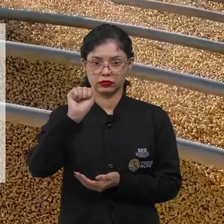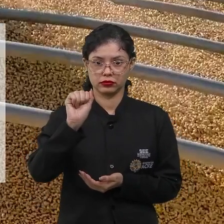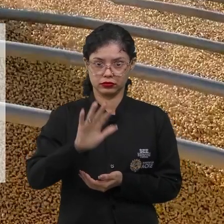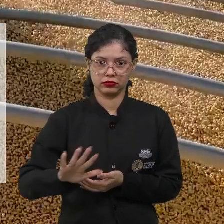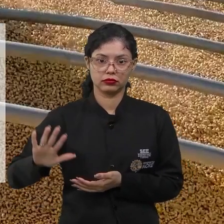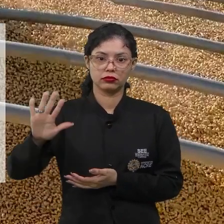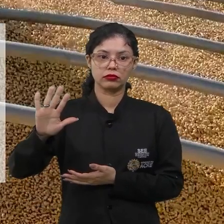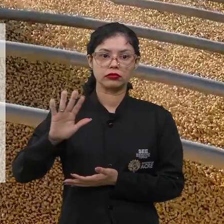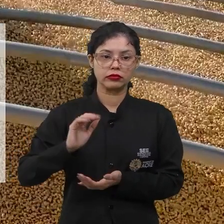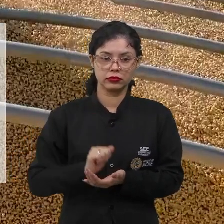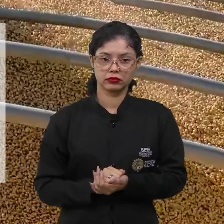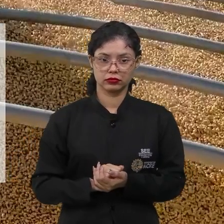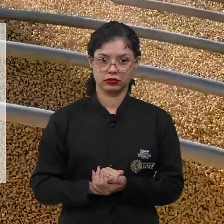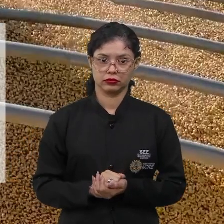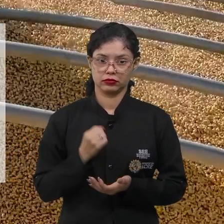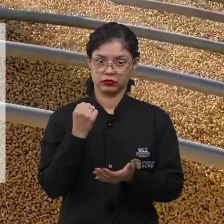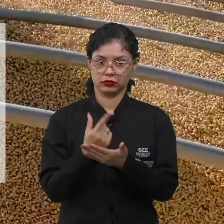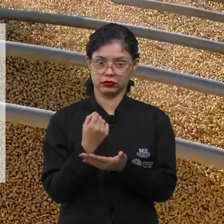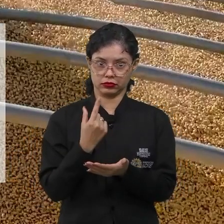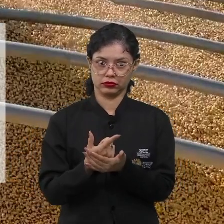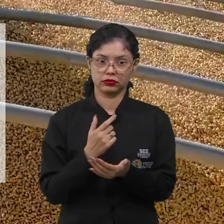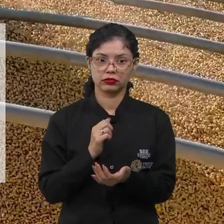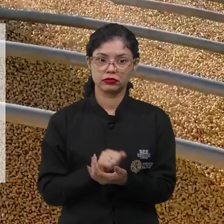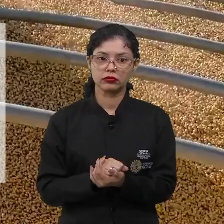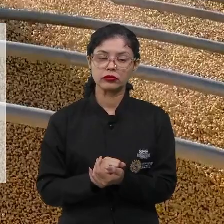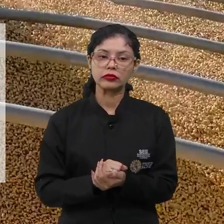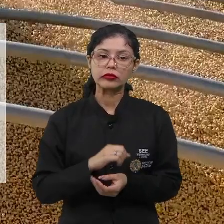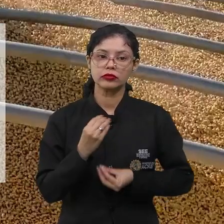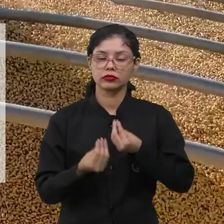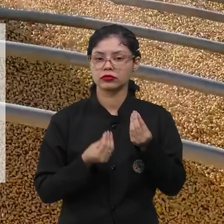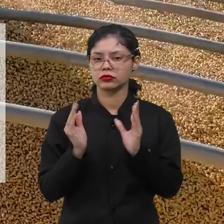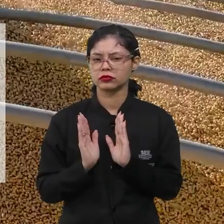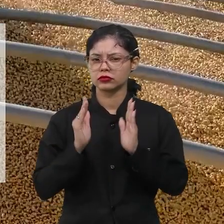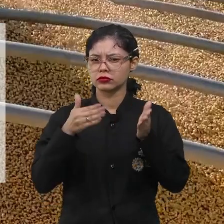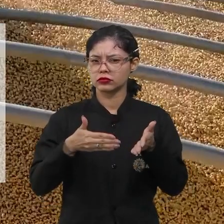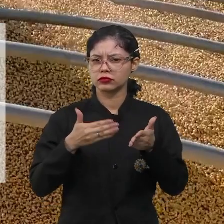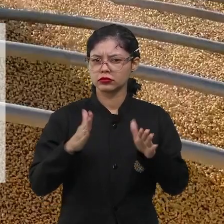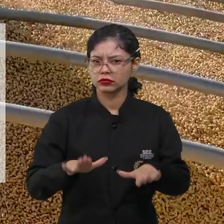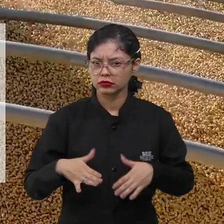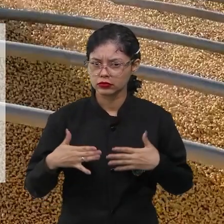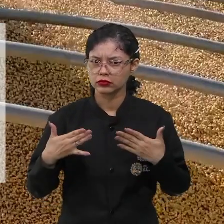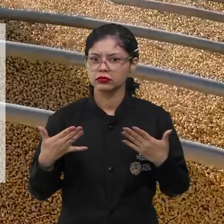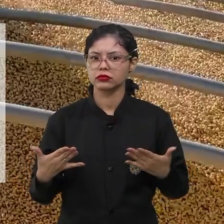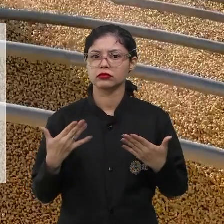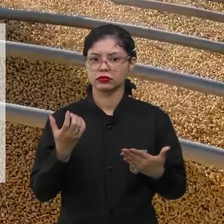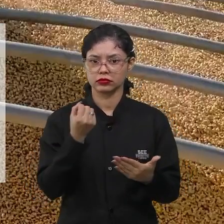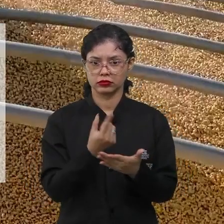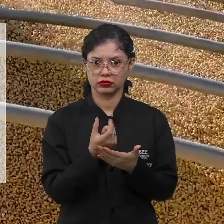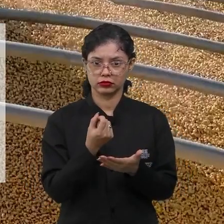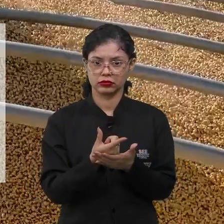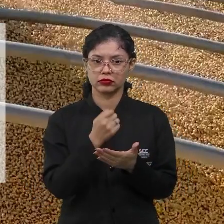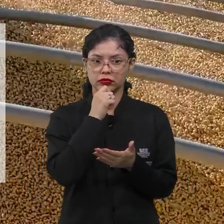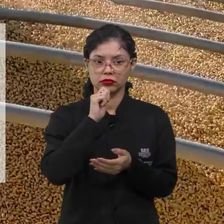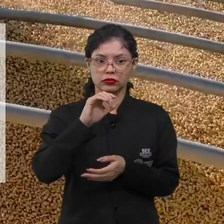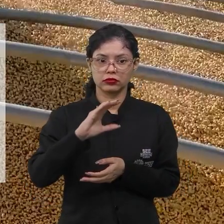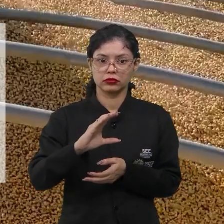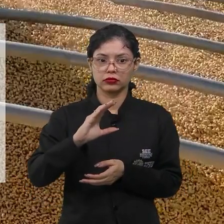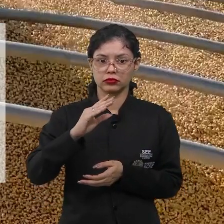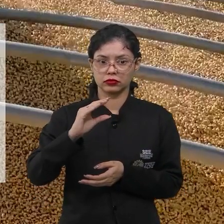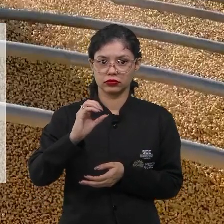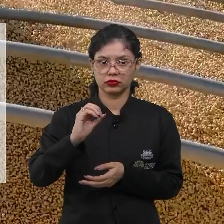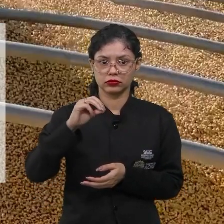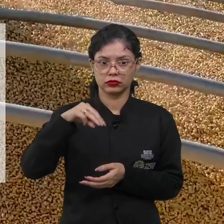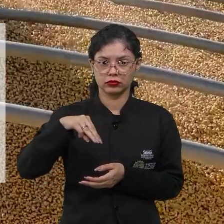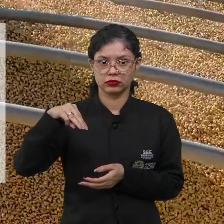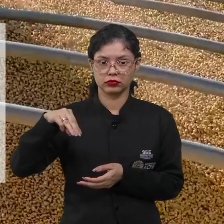Ásia. E eles compram essas áreas com qual objetivo, professora? Eles compram com o objetivo aí para a